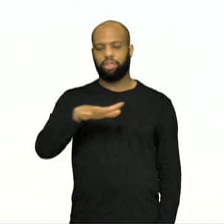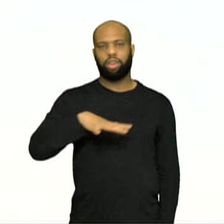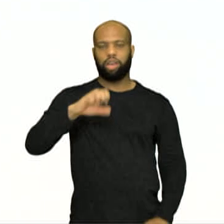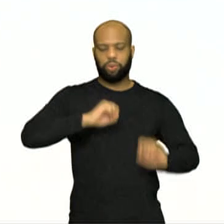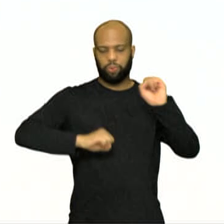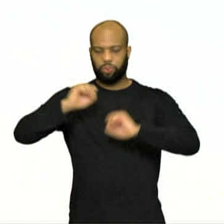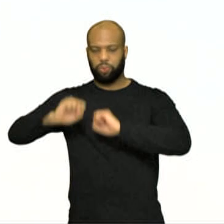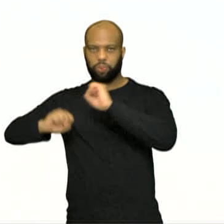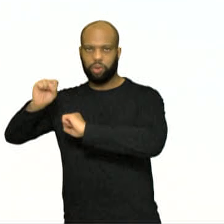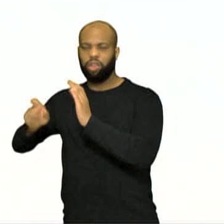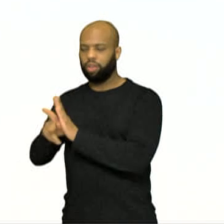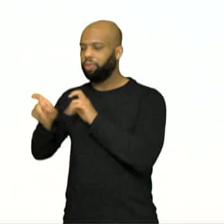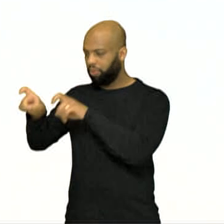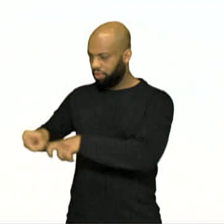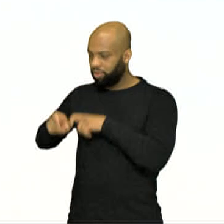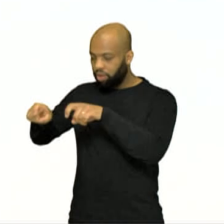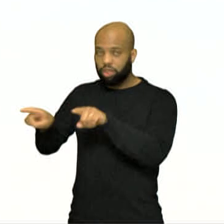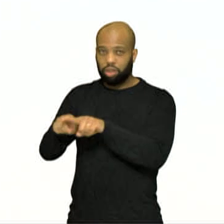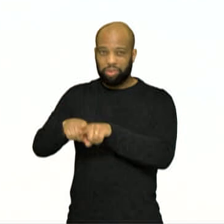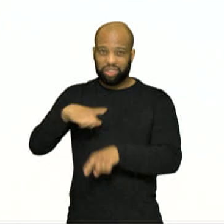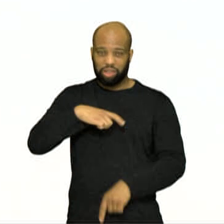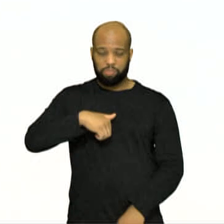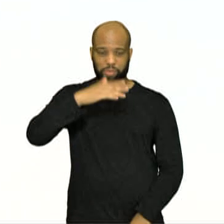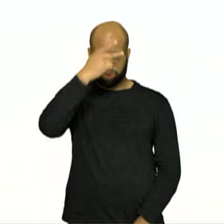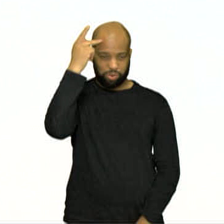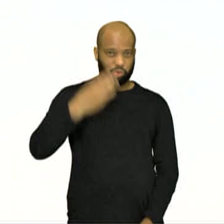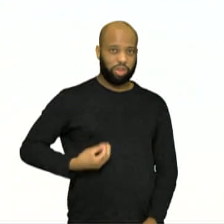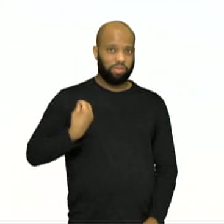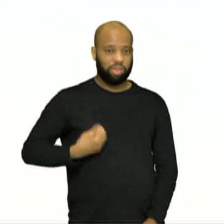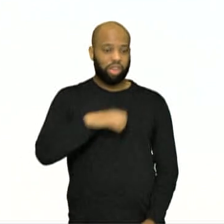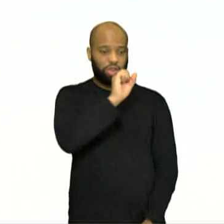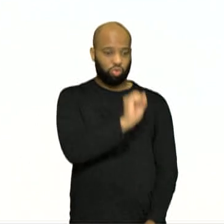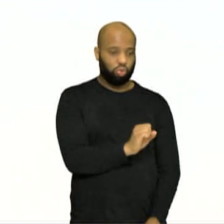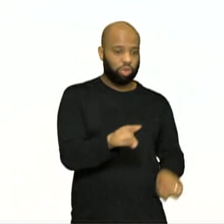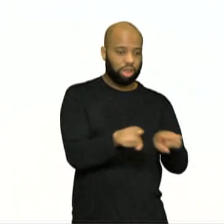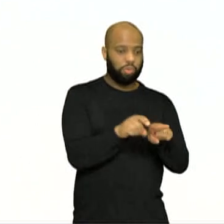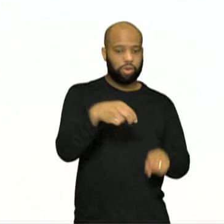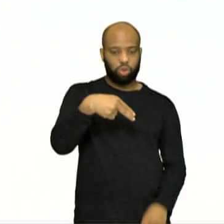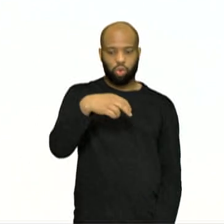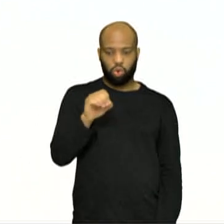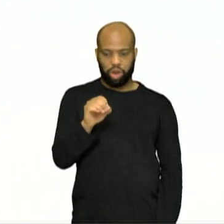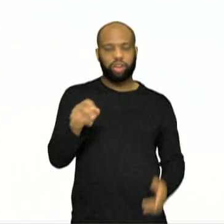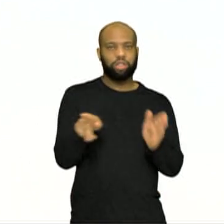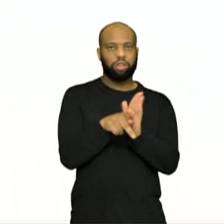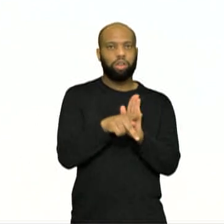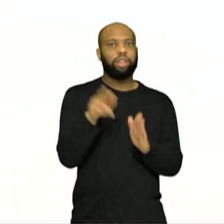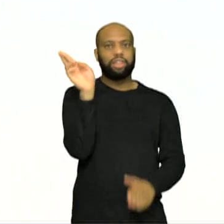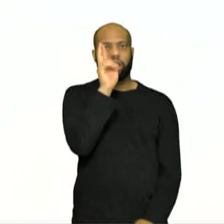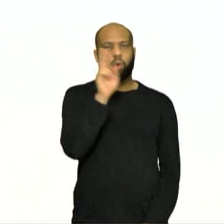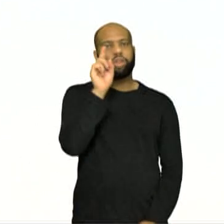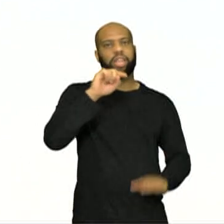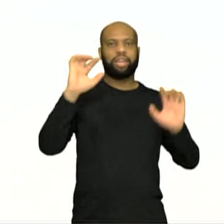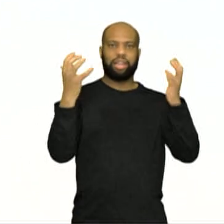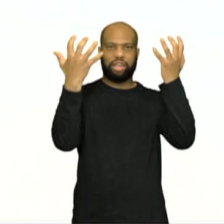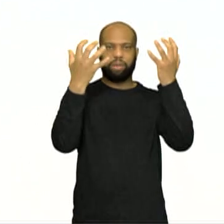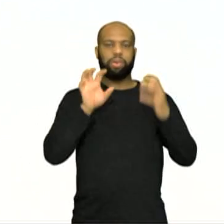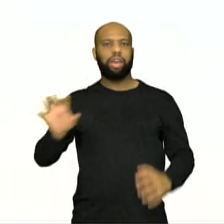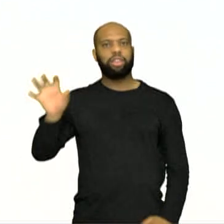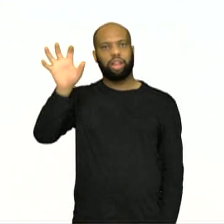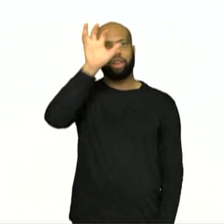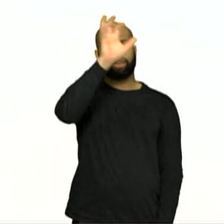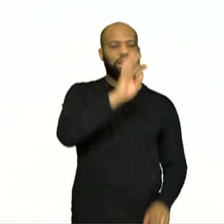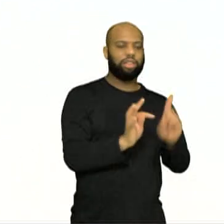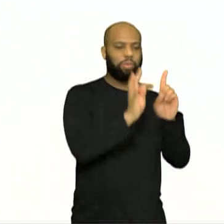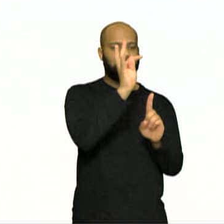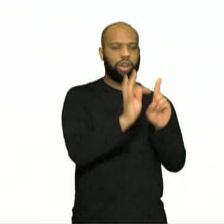industriais, agrícolas e de maior povoamento nas regiões sul e noroeste da Rússia é a questão climática. Nessas regiões as temperaturas são